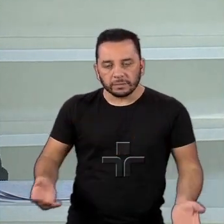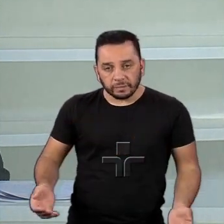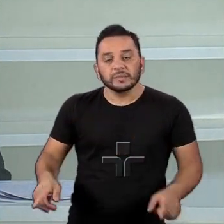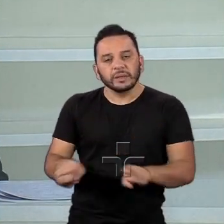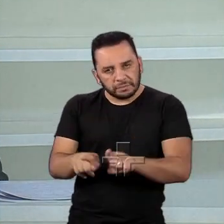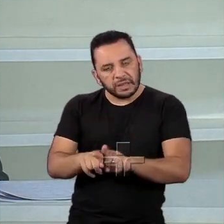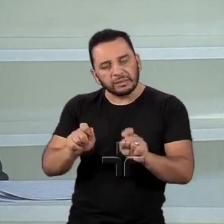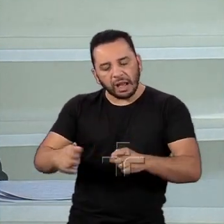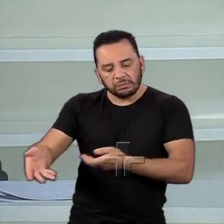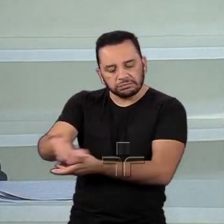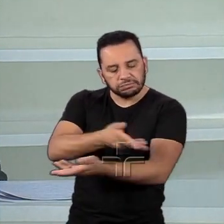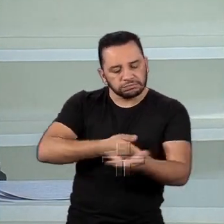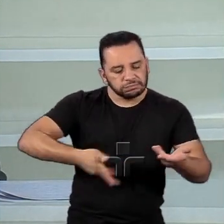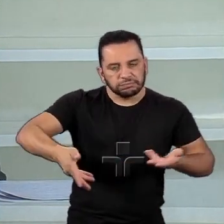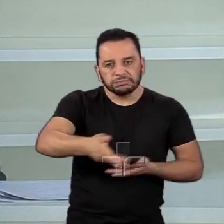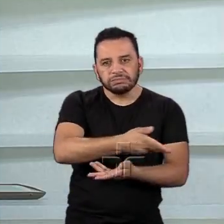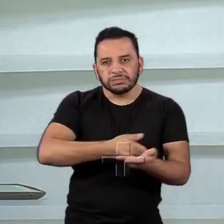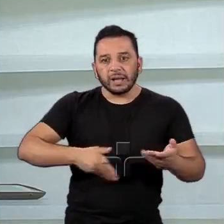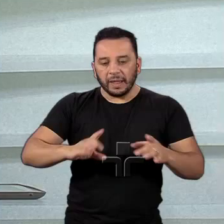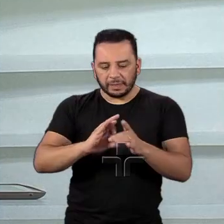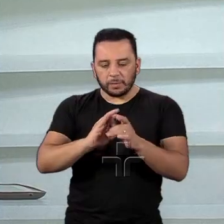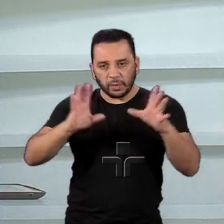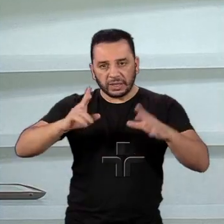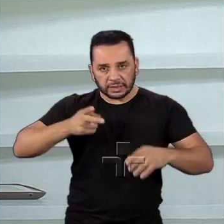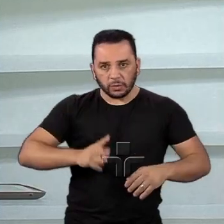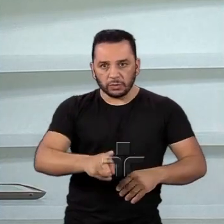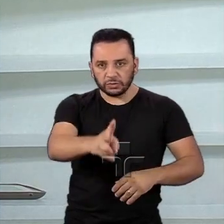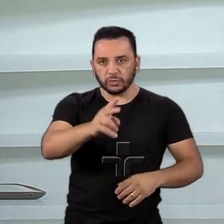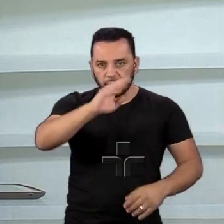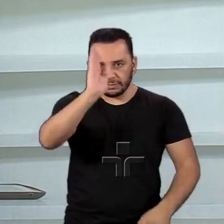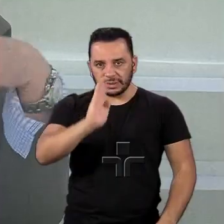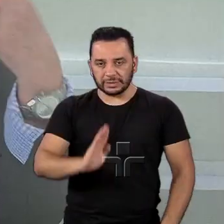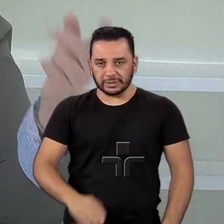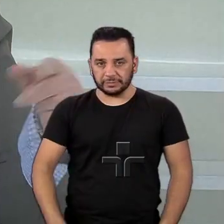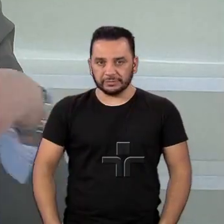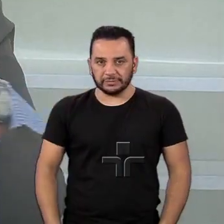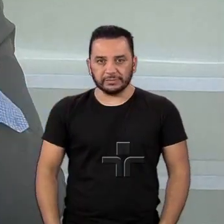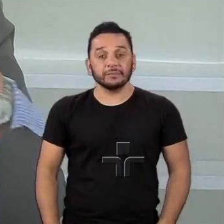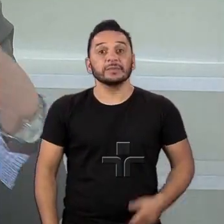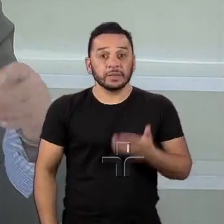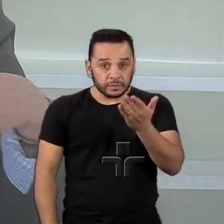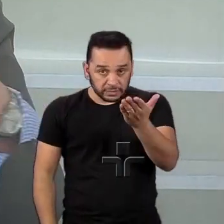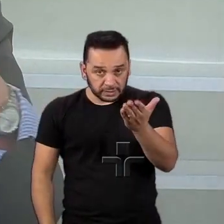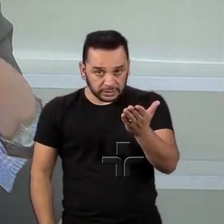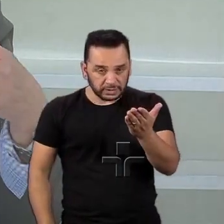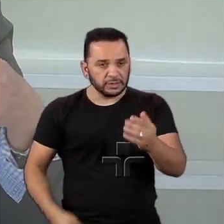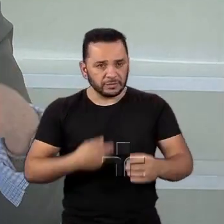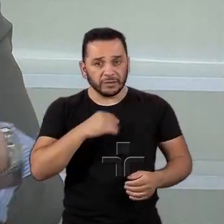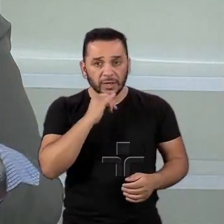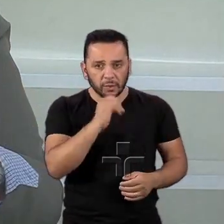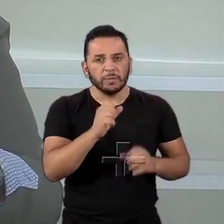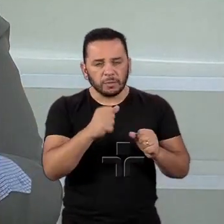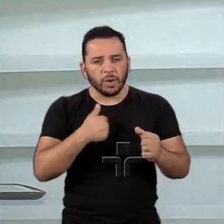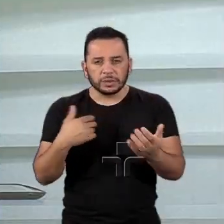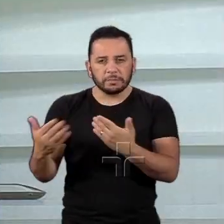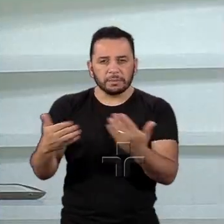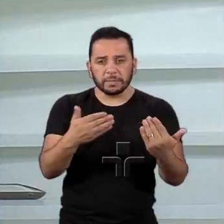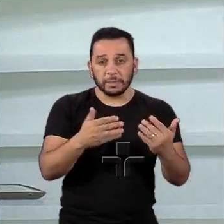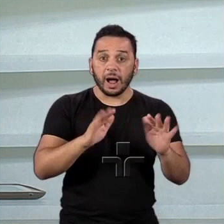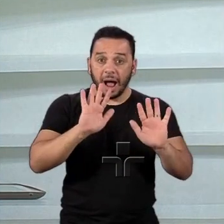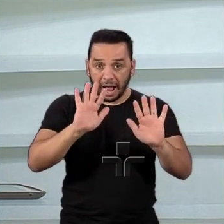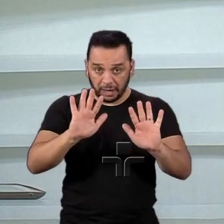a democracia deste país. Obrigado, Ricardo, Kátia. Você falou que a gente podia fazer uma conversa. Sim, a gente vai